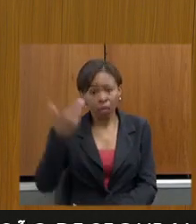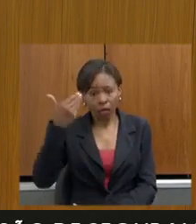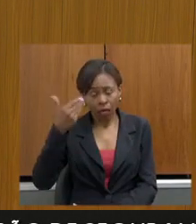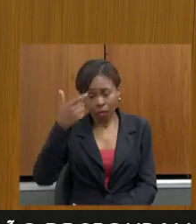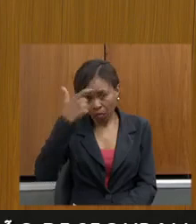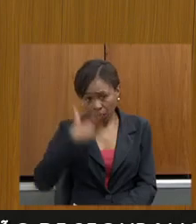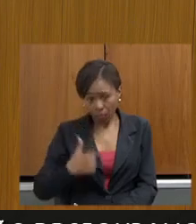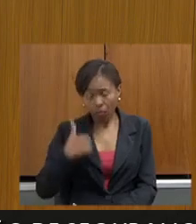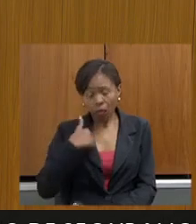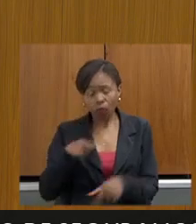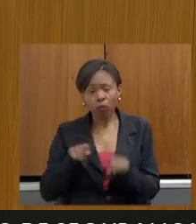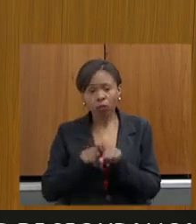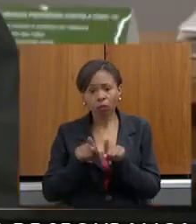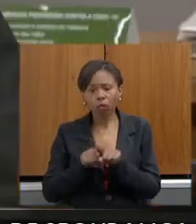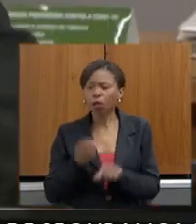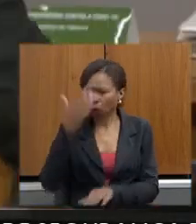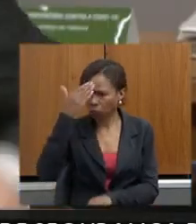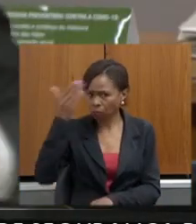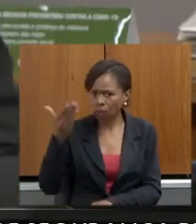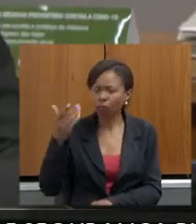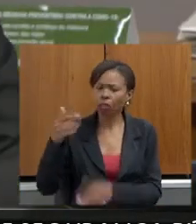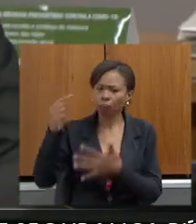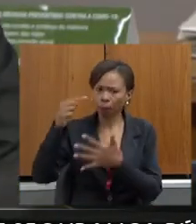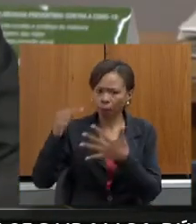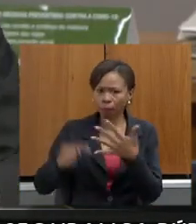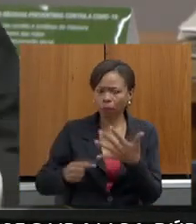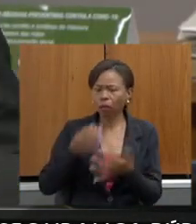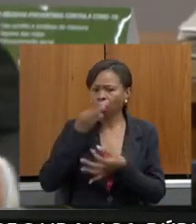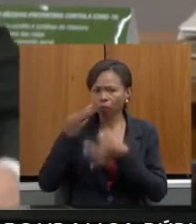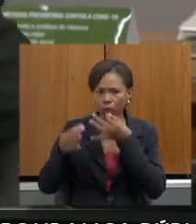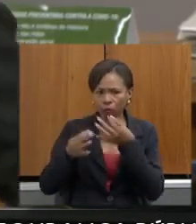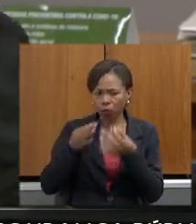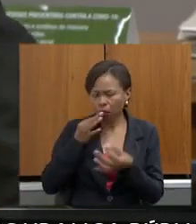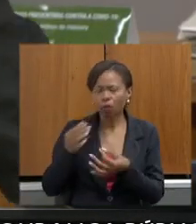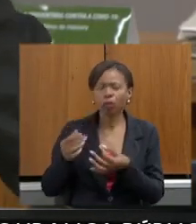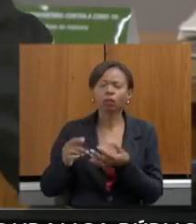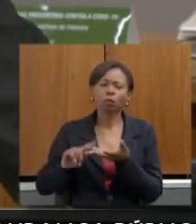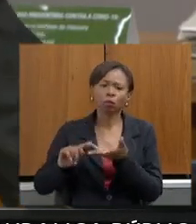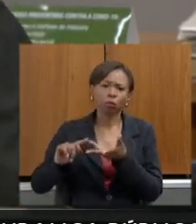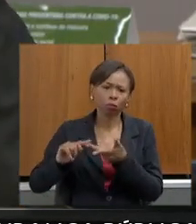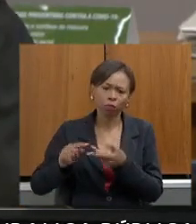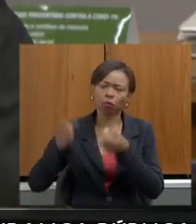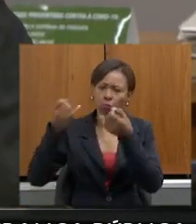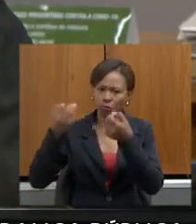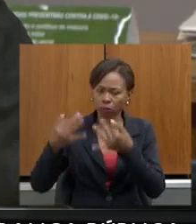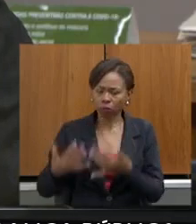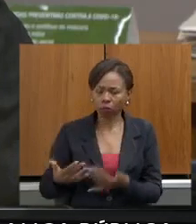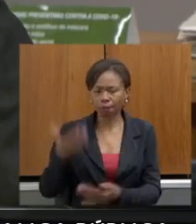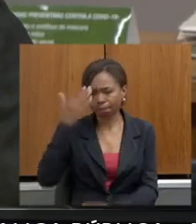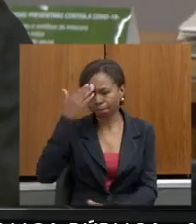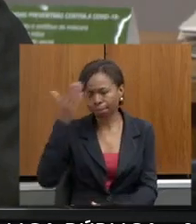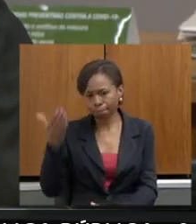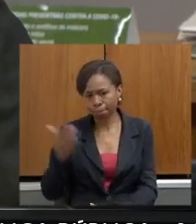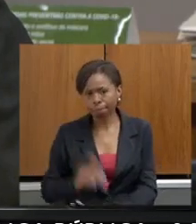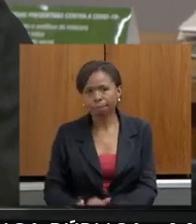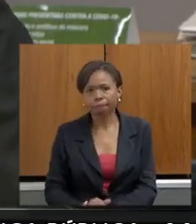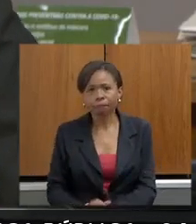Leite Obrigado pelas suas colocações e pelo equilíbrio nas ponderações é